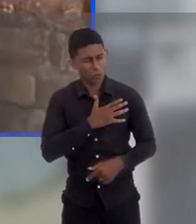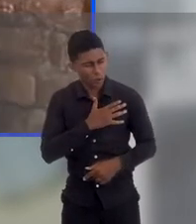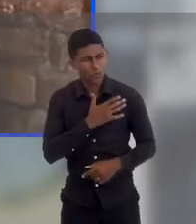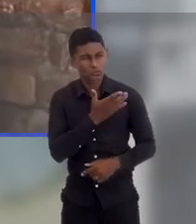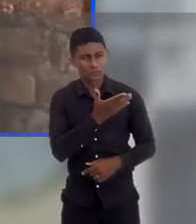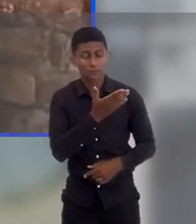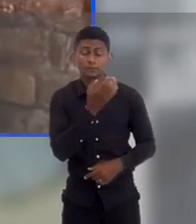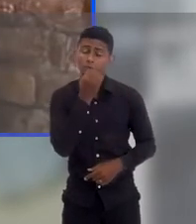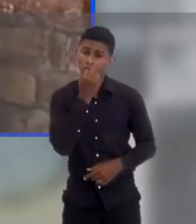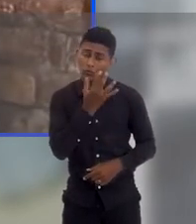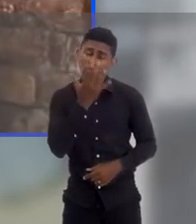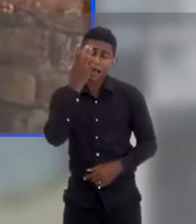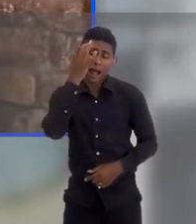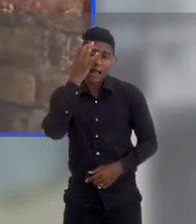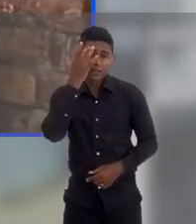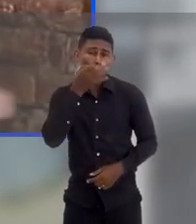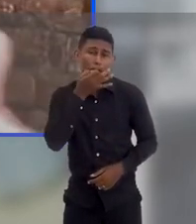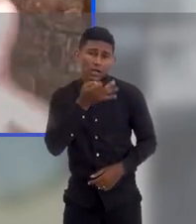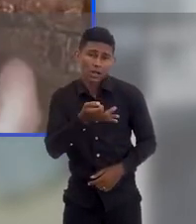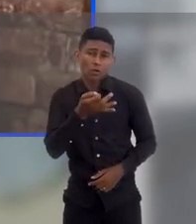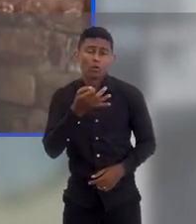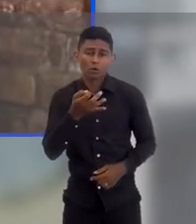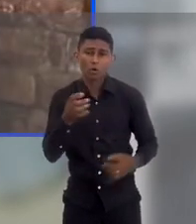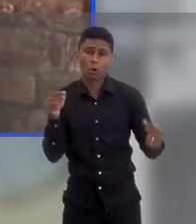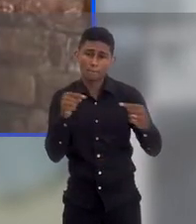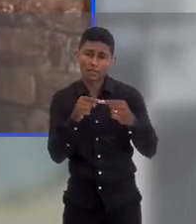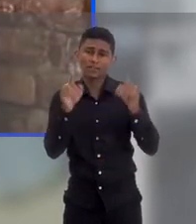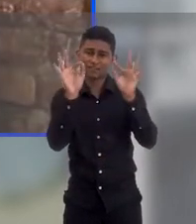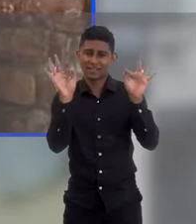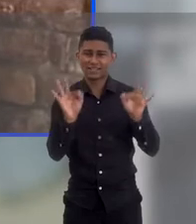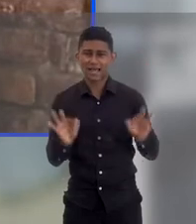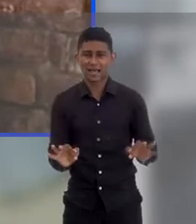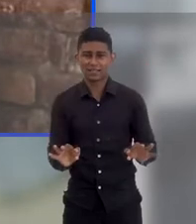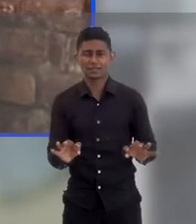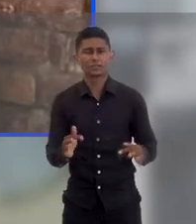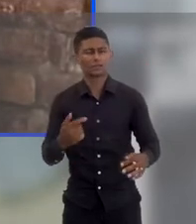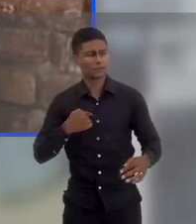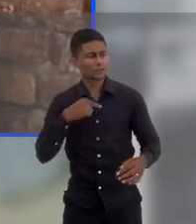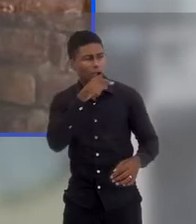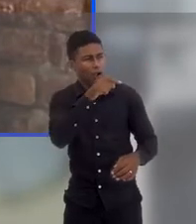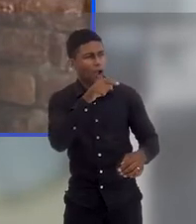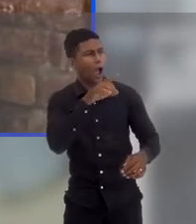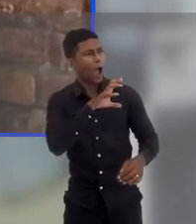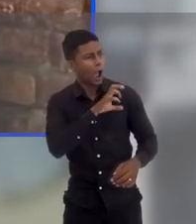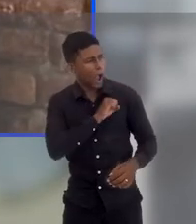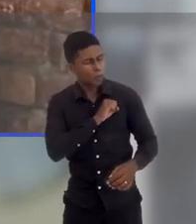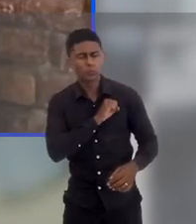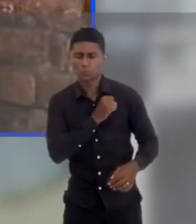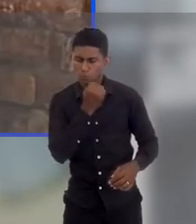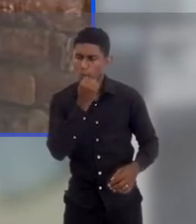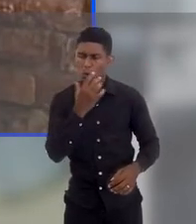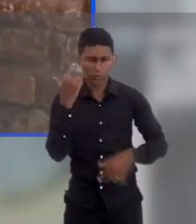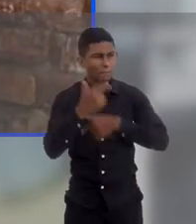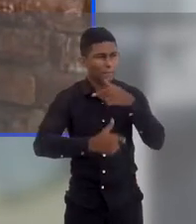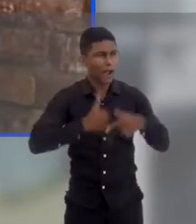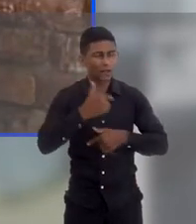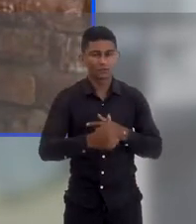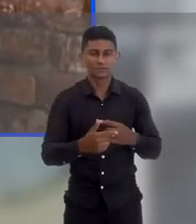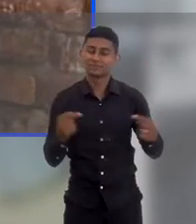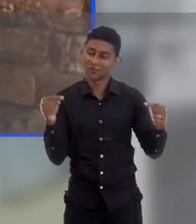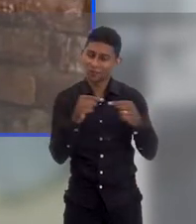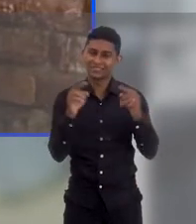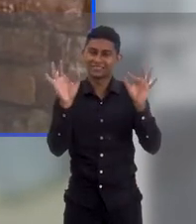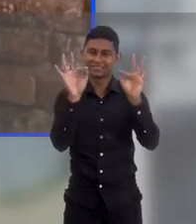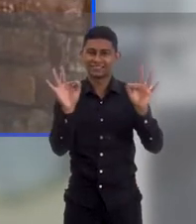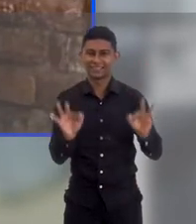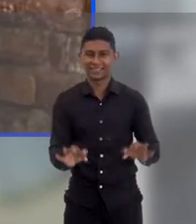a definição de felicidade, né? É você estar onde você quer, fazendo aquilo que você gosta. E é uma conquista, portanto,